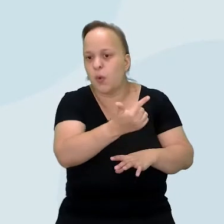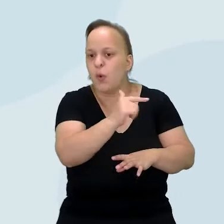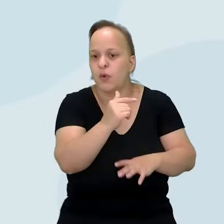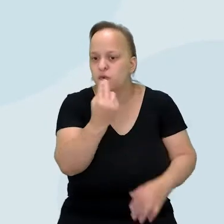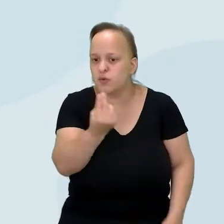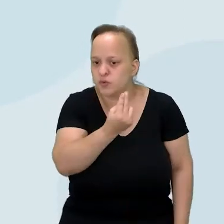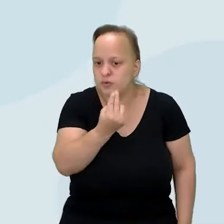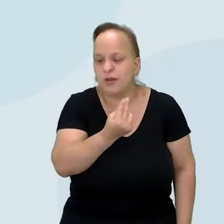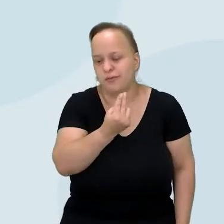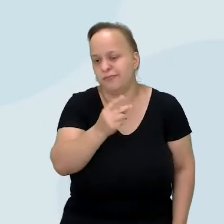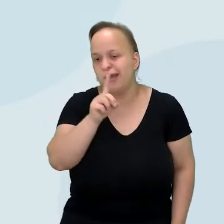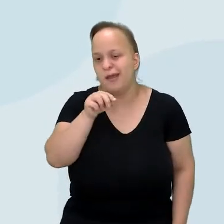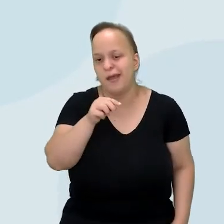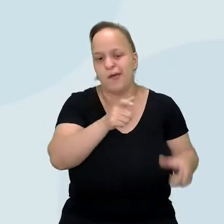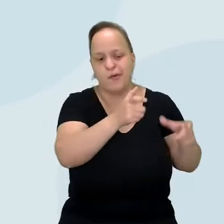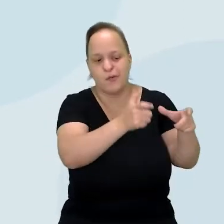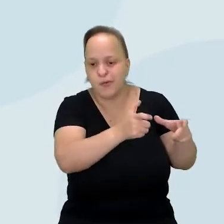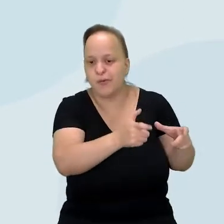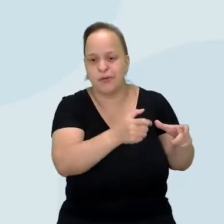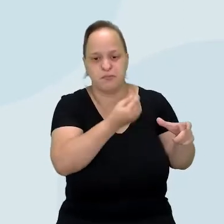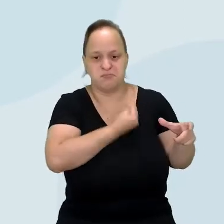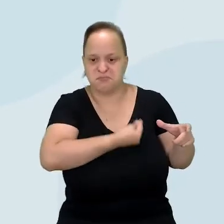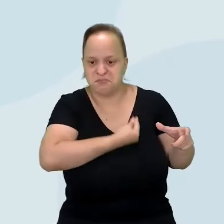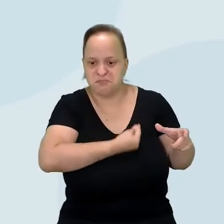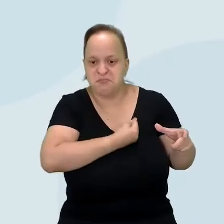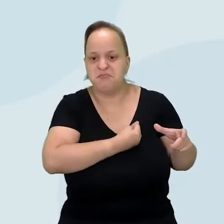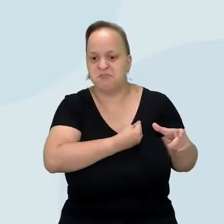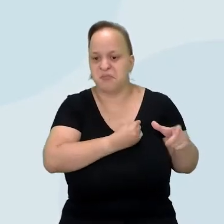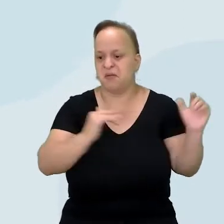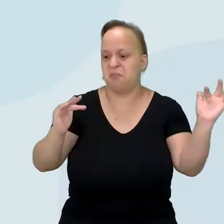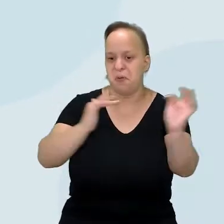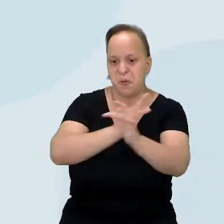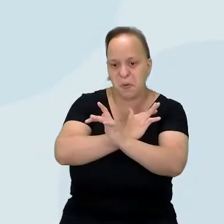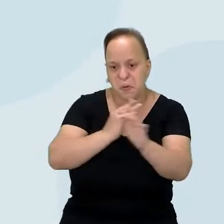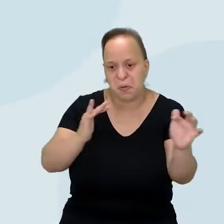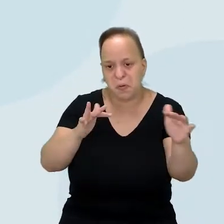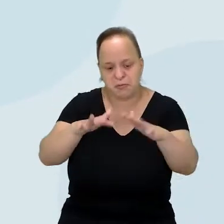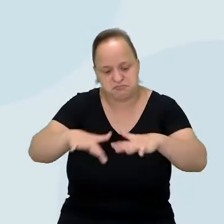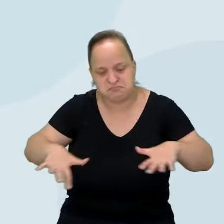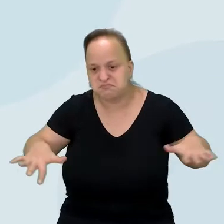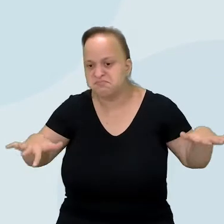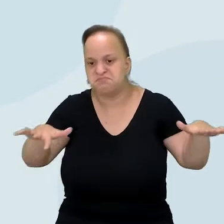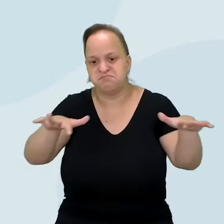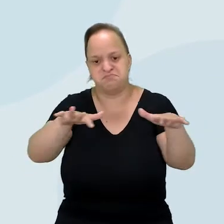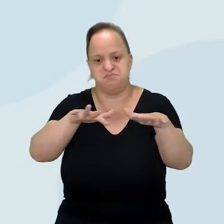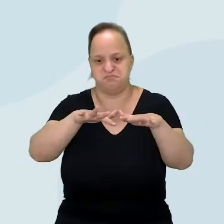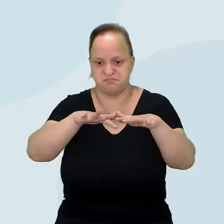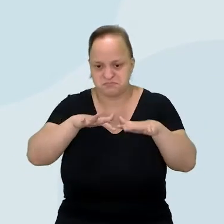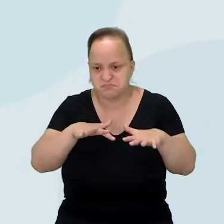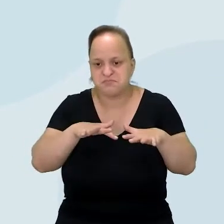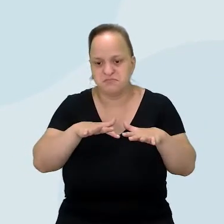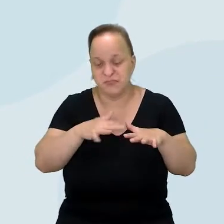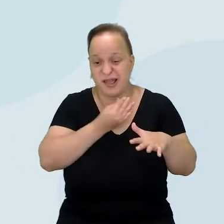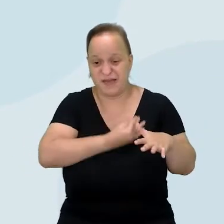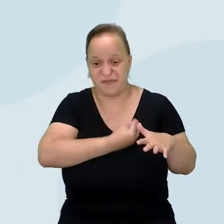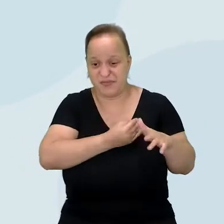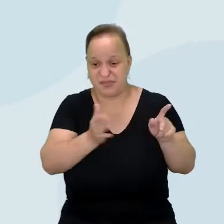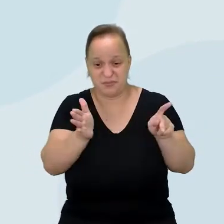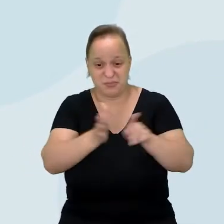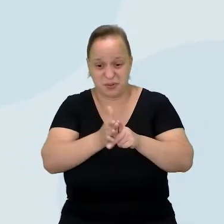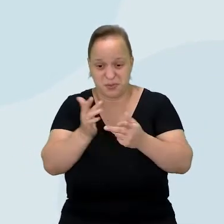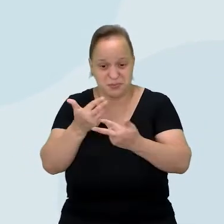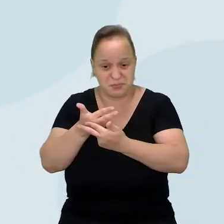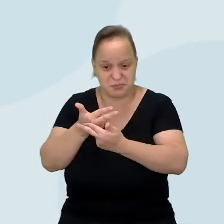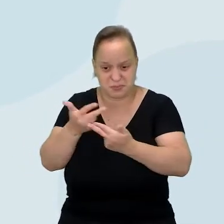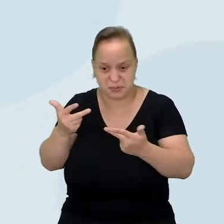se locomove, é o habitat para vários seres vivos, né? Então, a gente, vocês já viram aí? Que fique claro. Isso, a